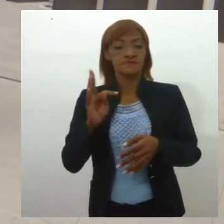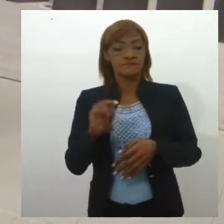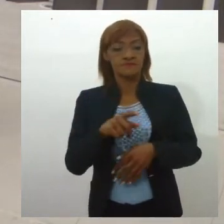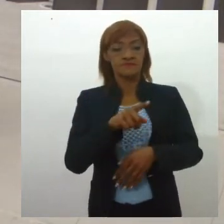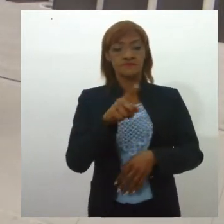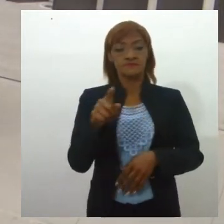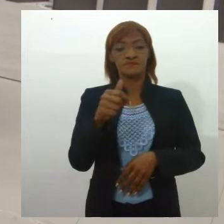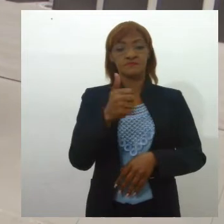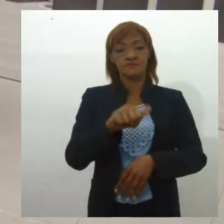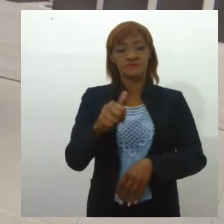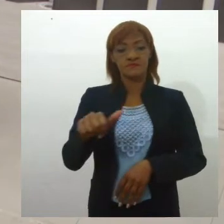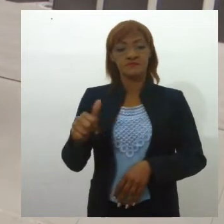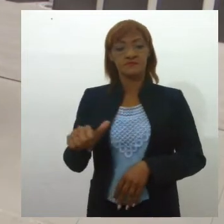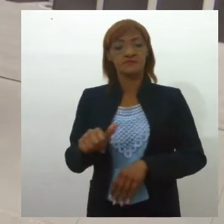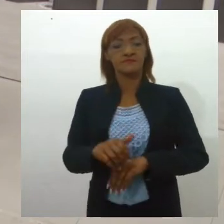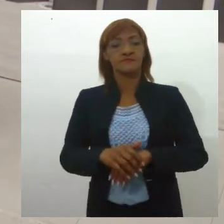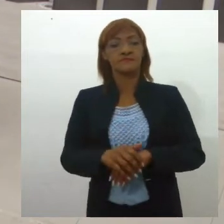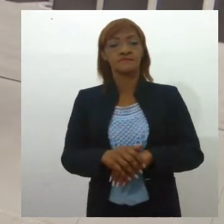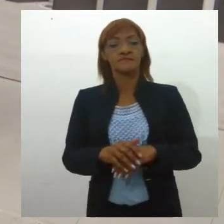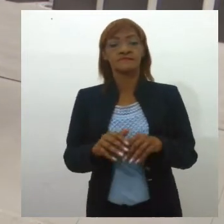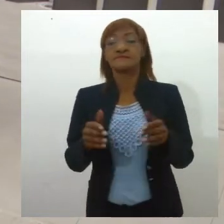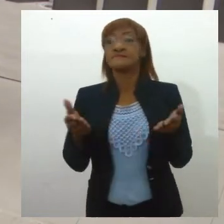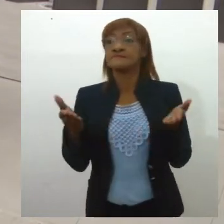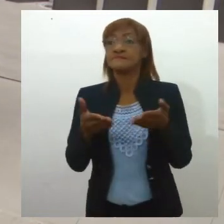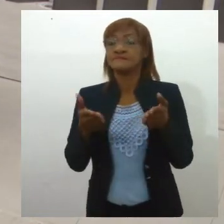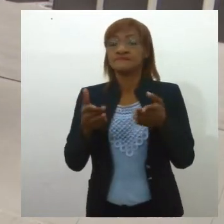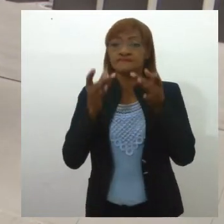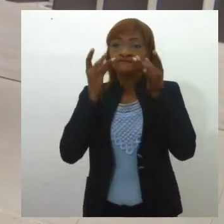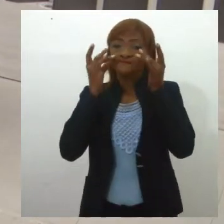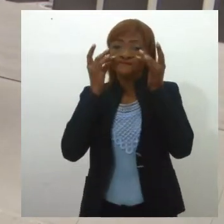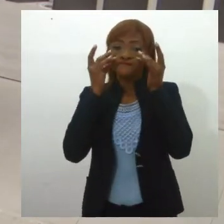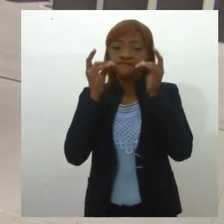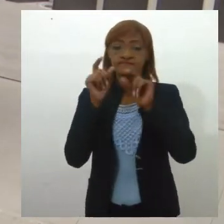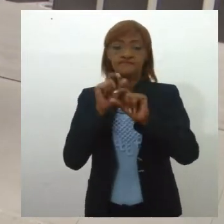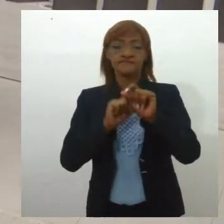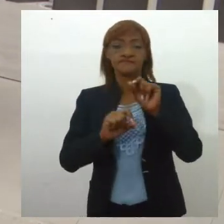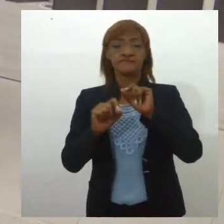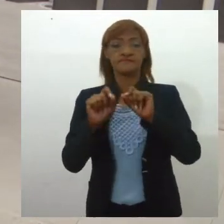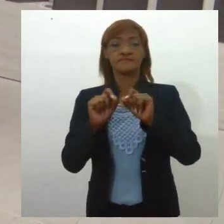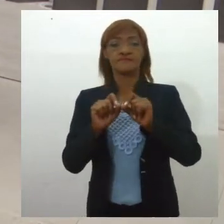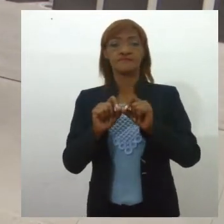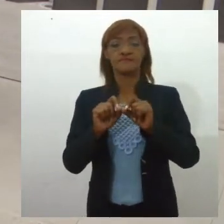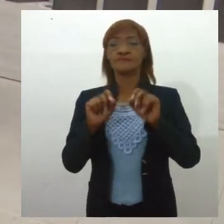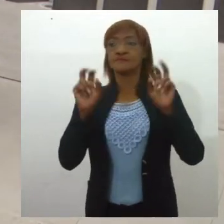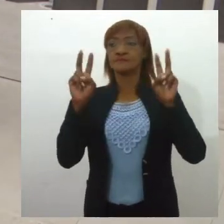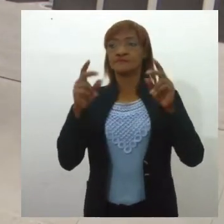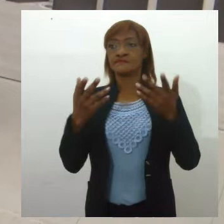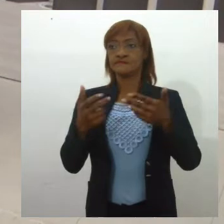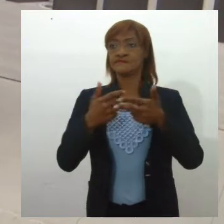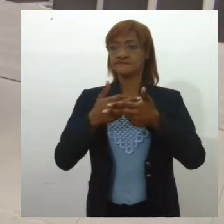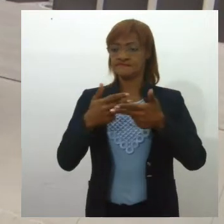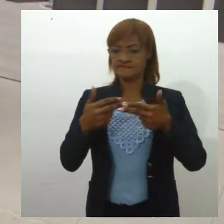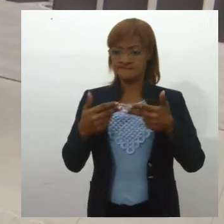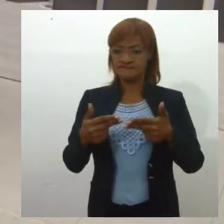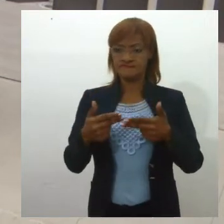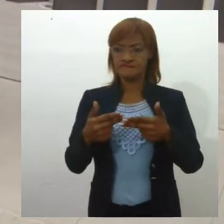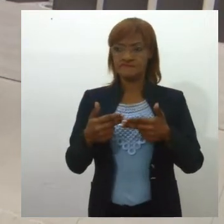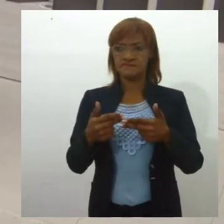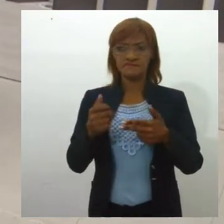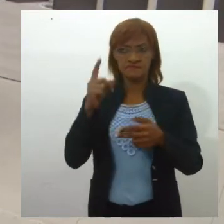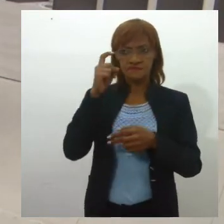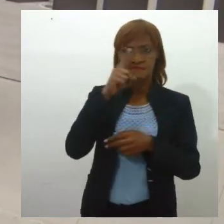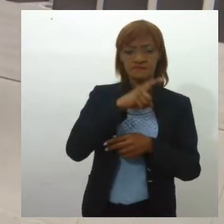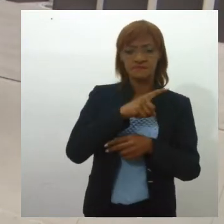fizeram, qual o cenário que você vê atualmente com relação a esse assunto? As coisas realmente estão complicadas? É